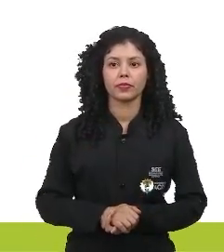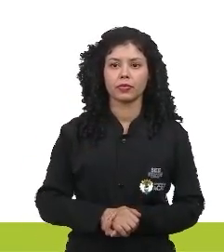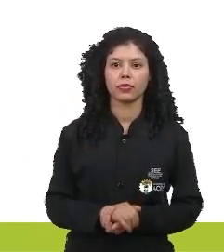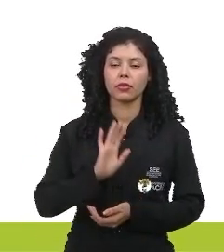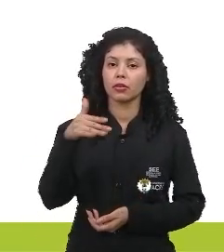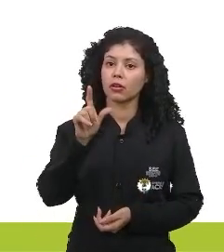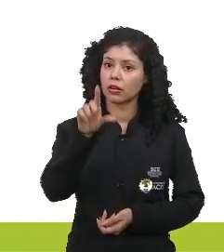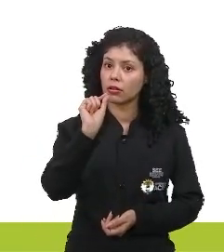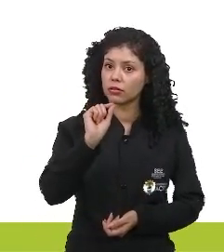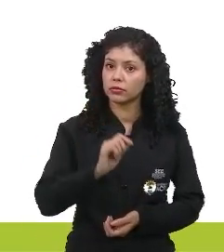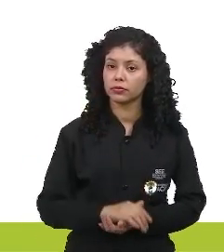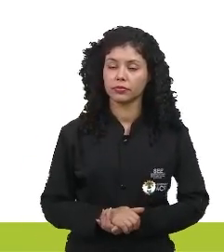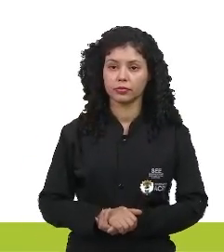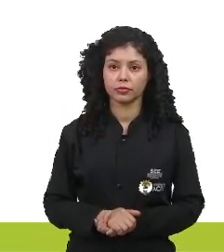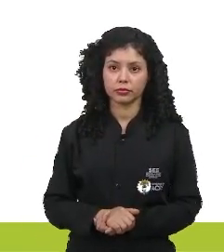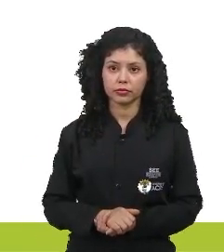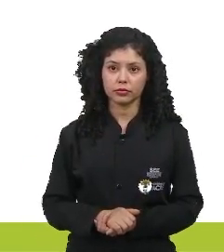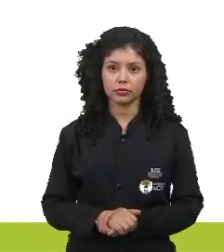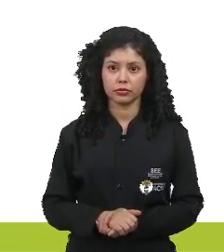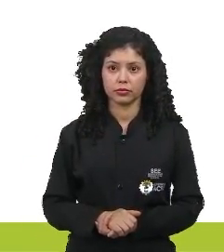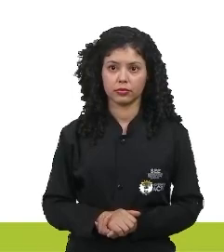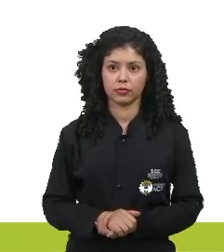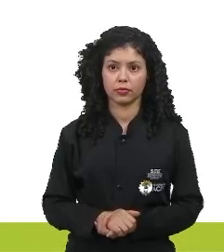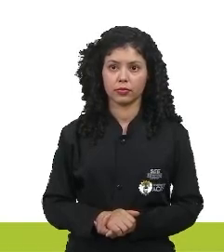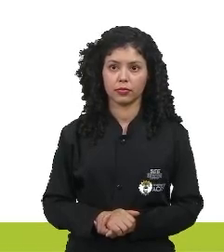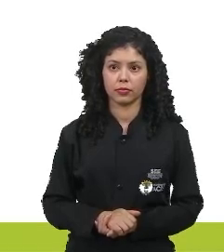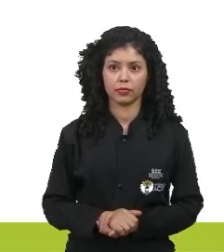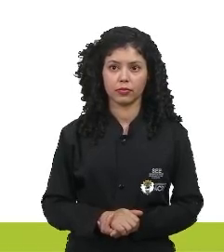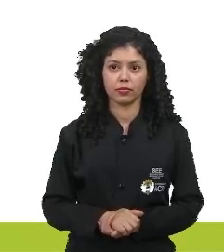Qual é a alternativa certa? Olha aqui, ó.